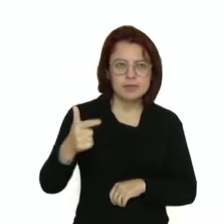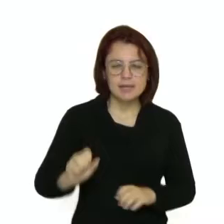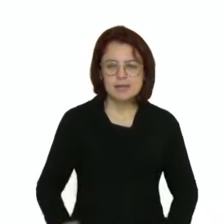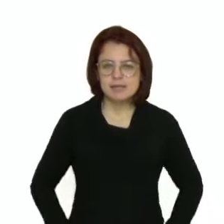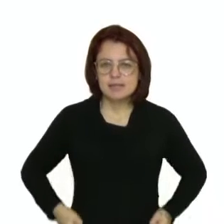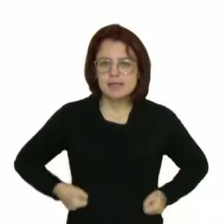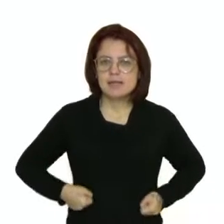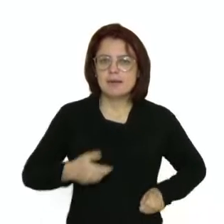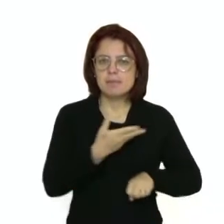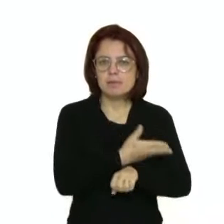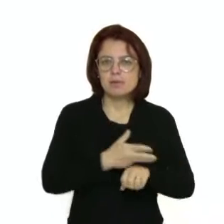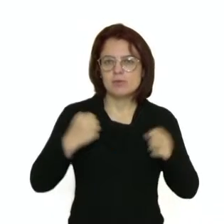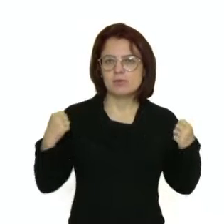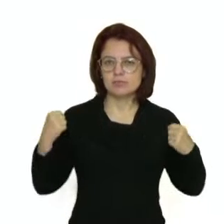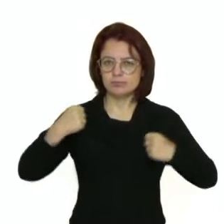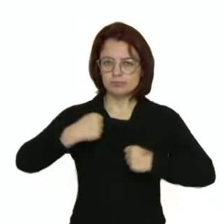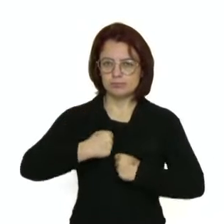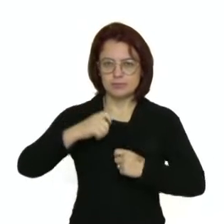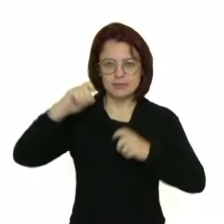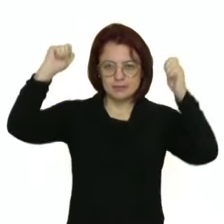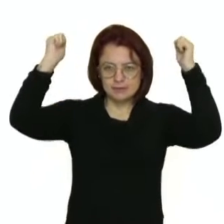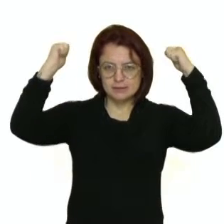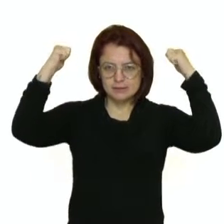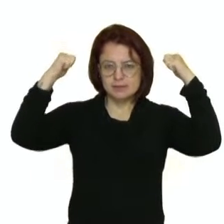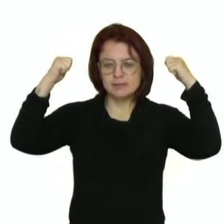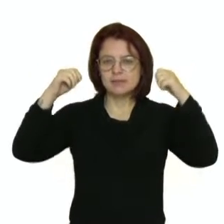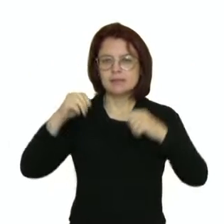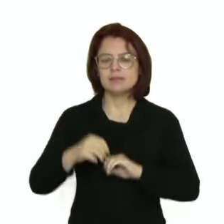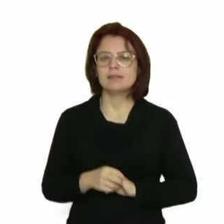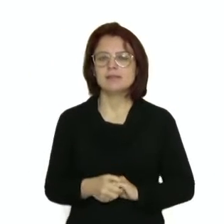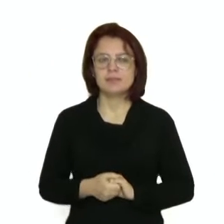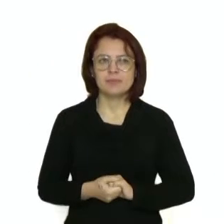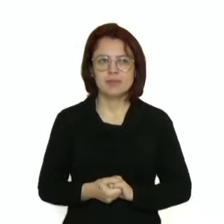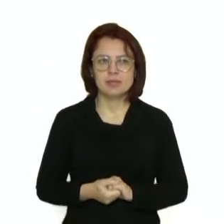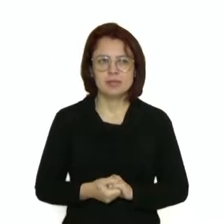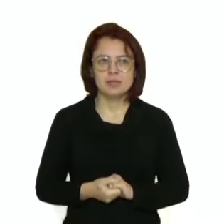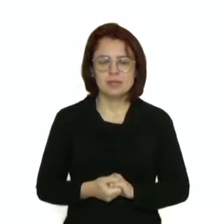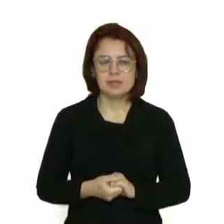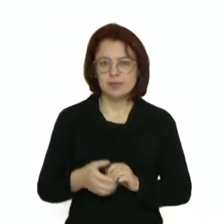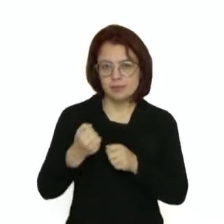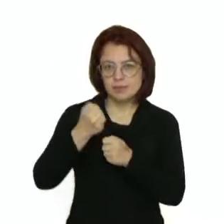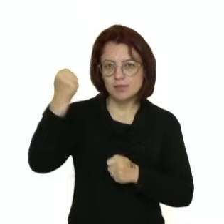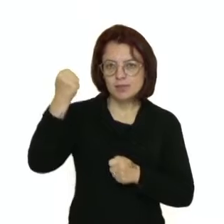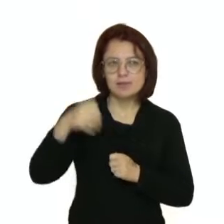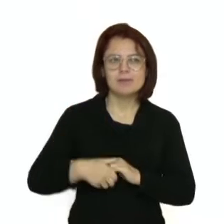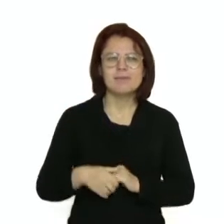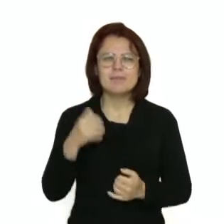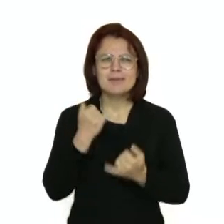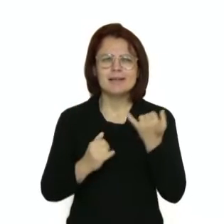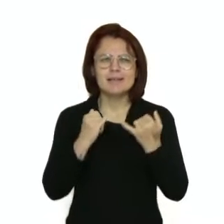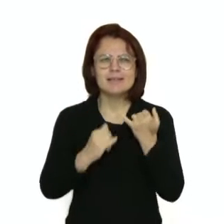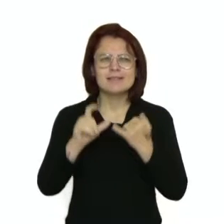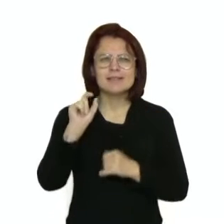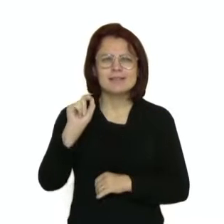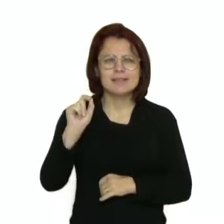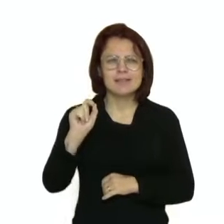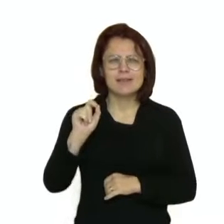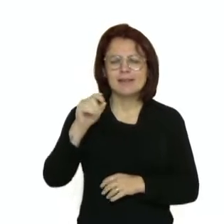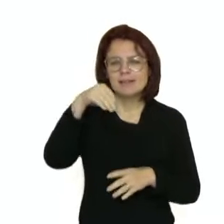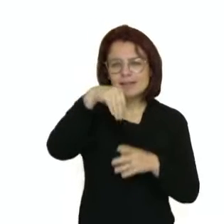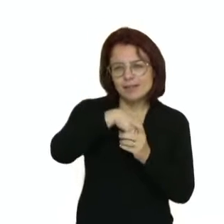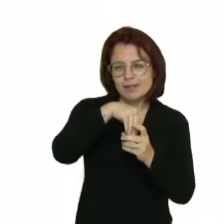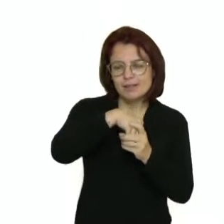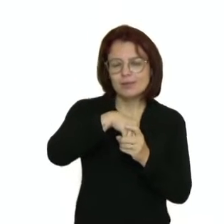brancas, paletó de alpaca, chapéu de palha e guarda-chuva, daria a ideia de um desses quebra-lanças que só se encontram nos romances